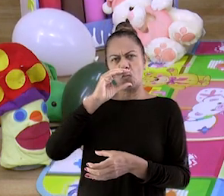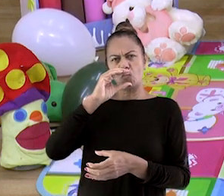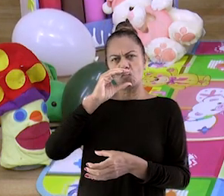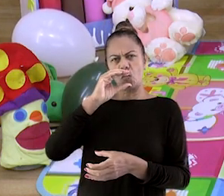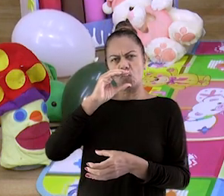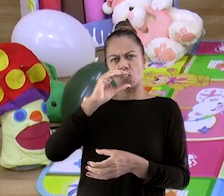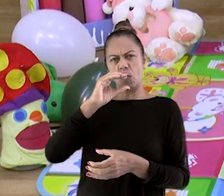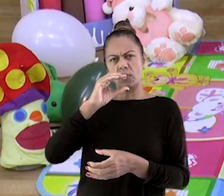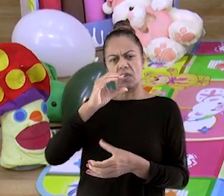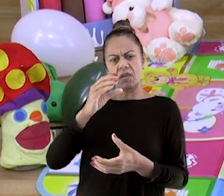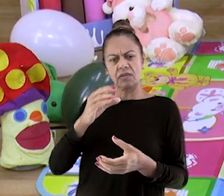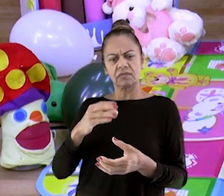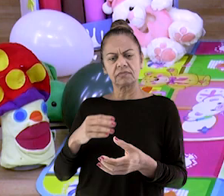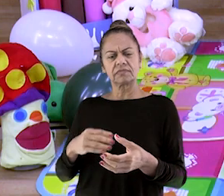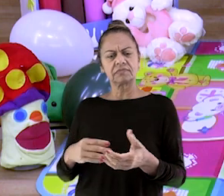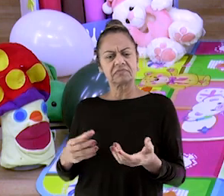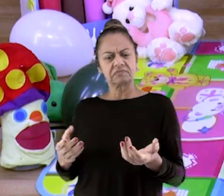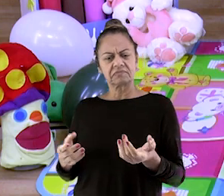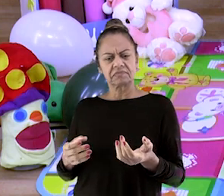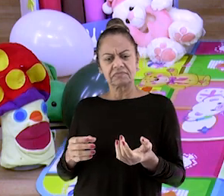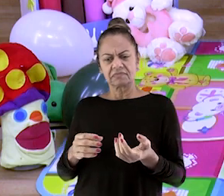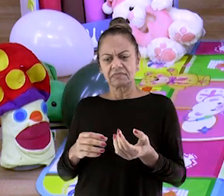tem bico